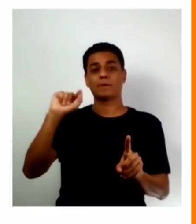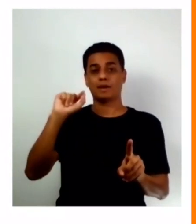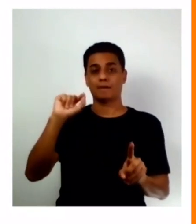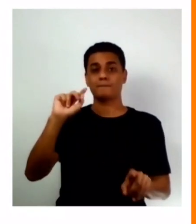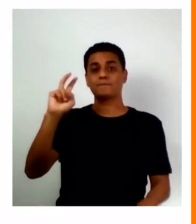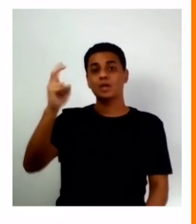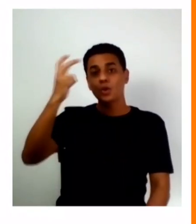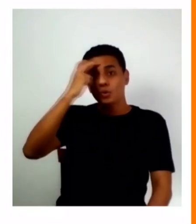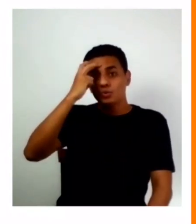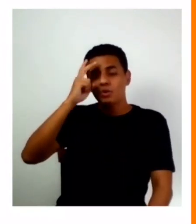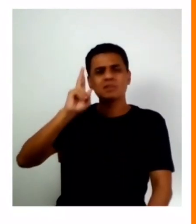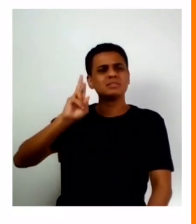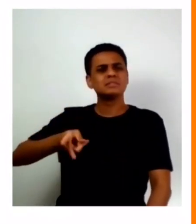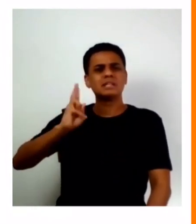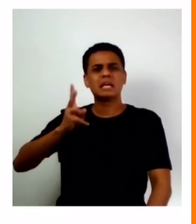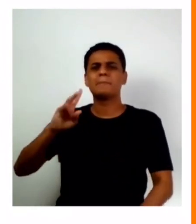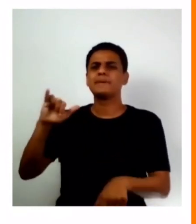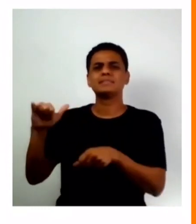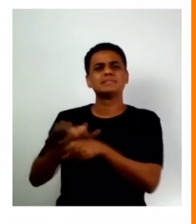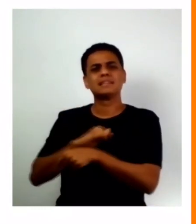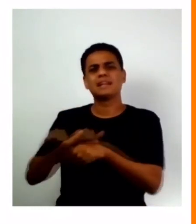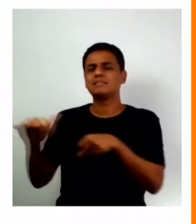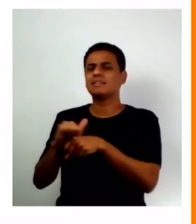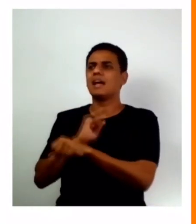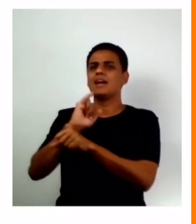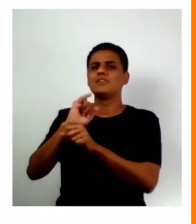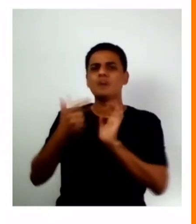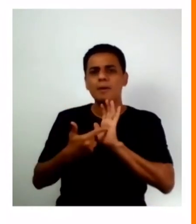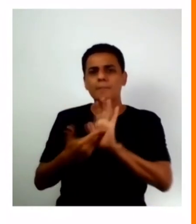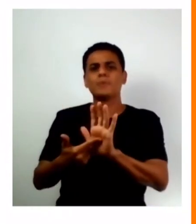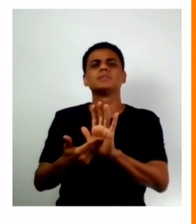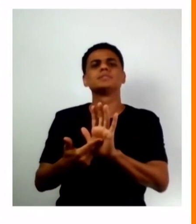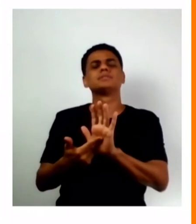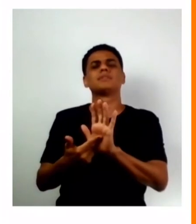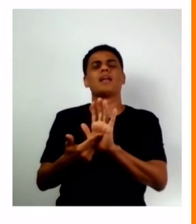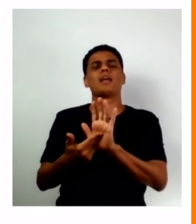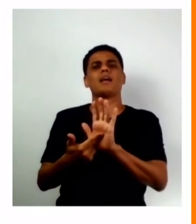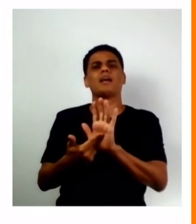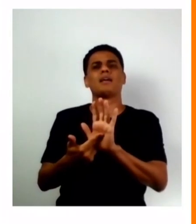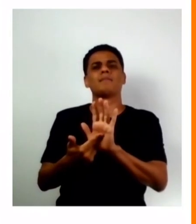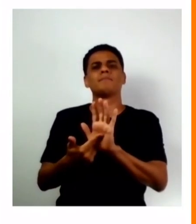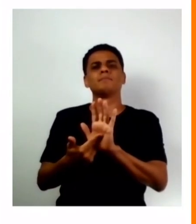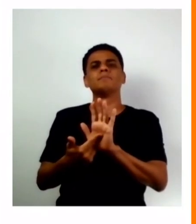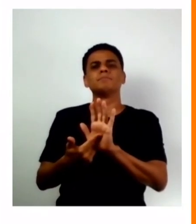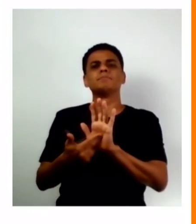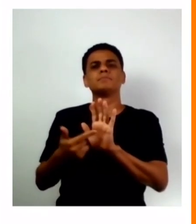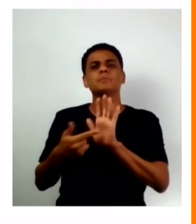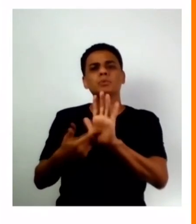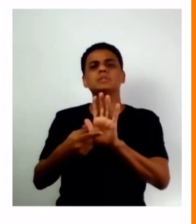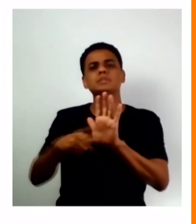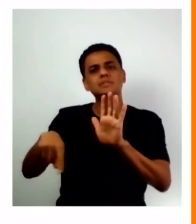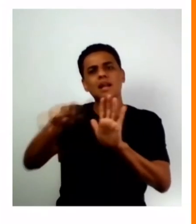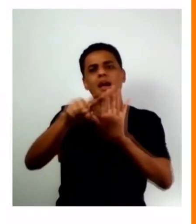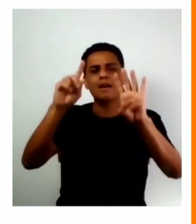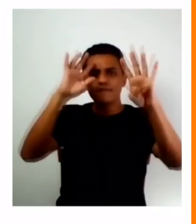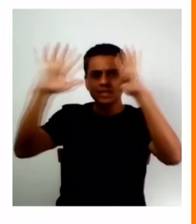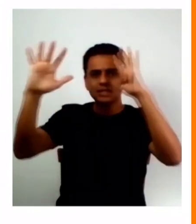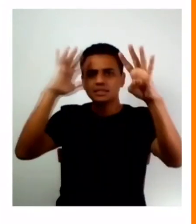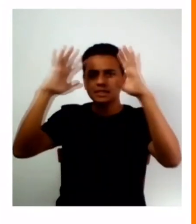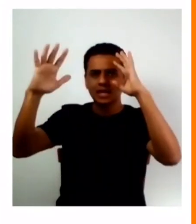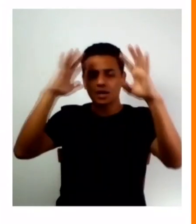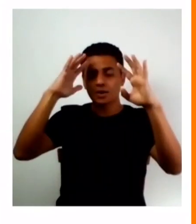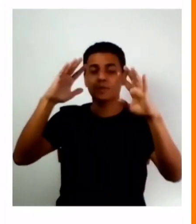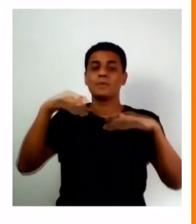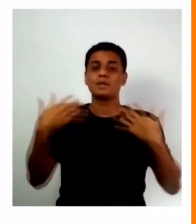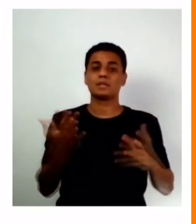de criar representação simbólica de certas coisas e tanto o arte como a cultura se estão implicando muito